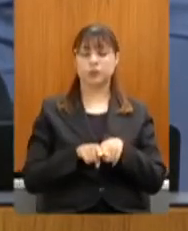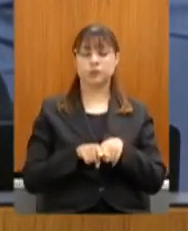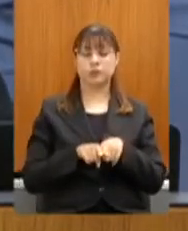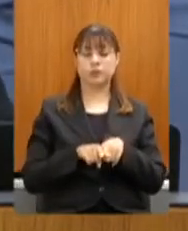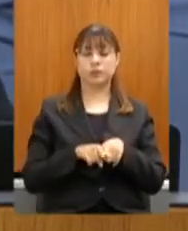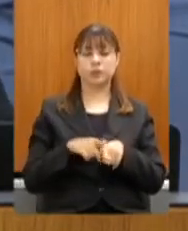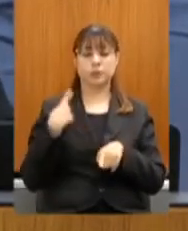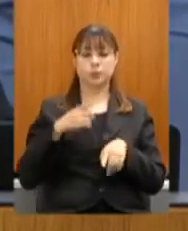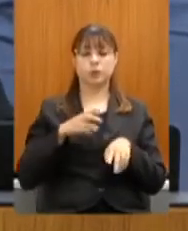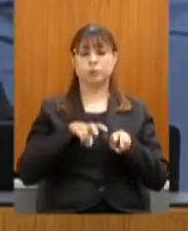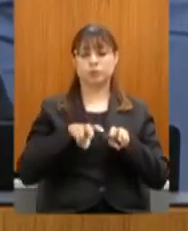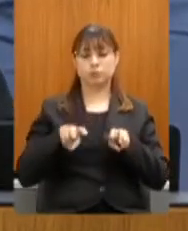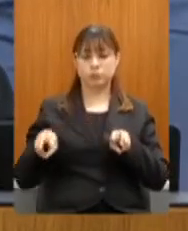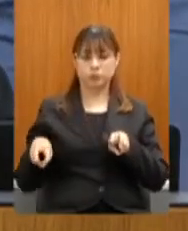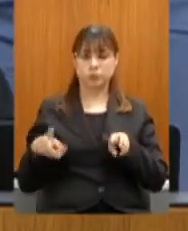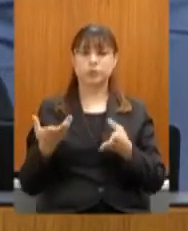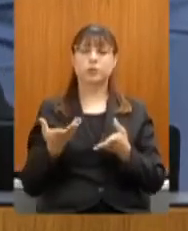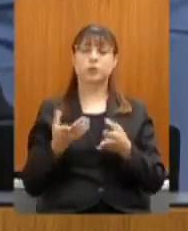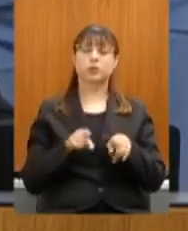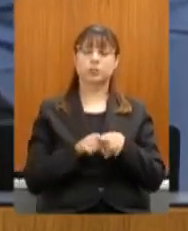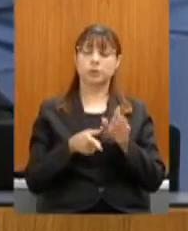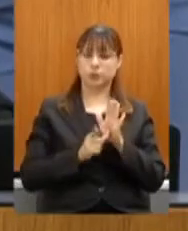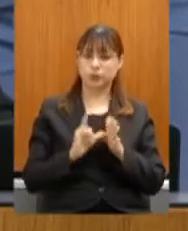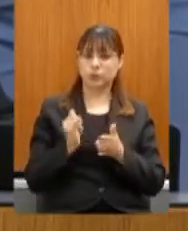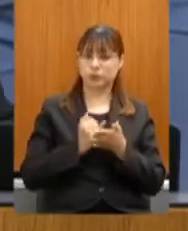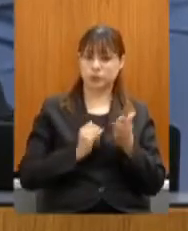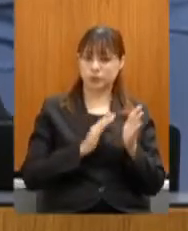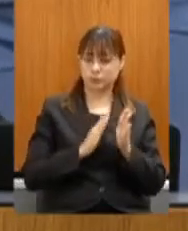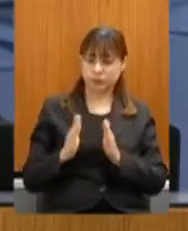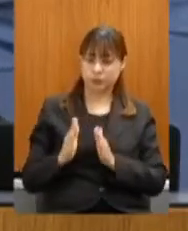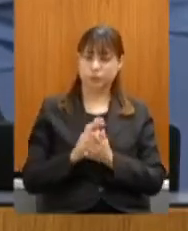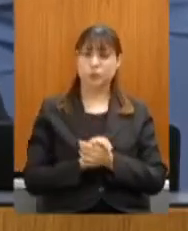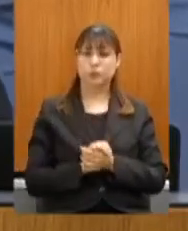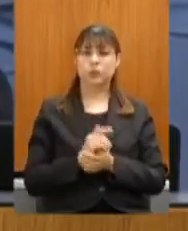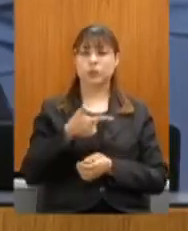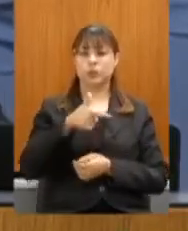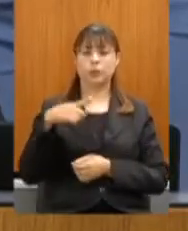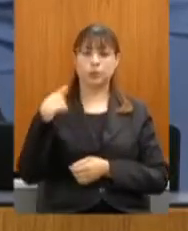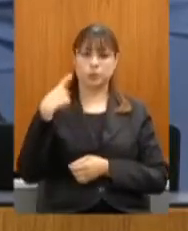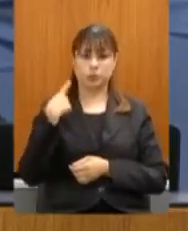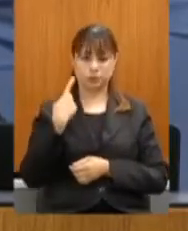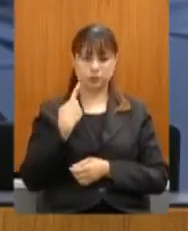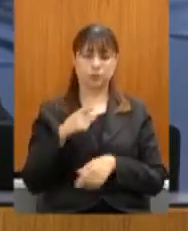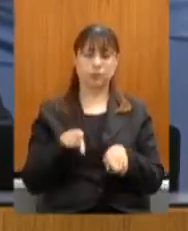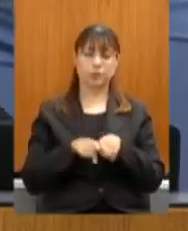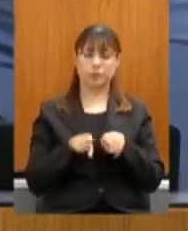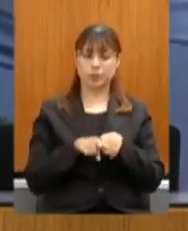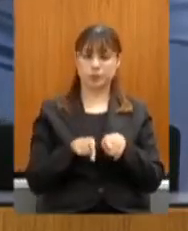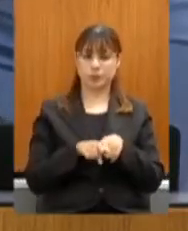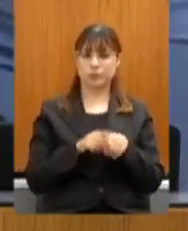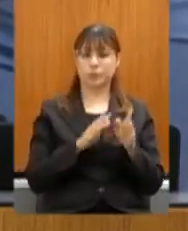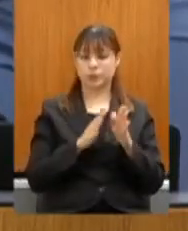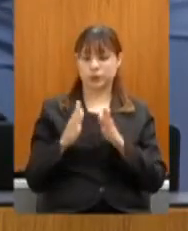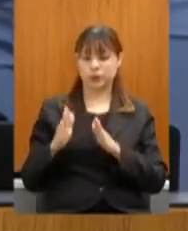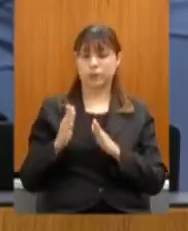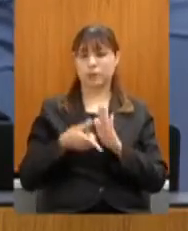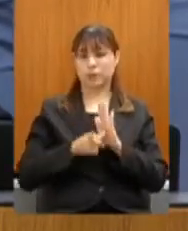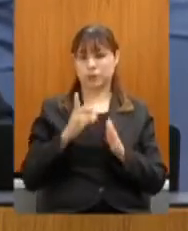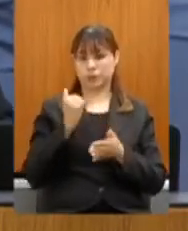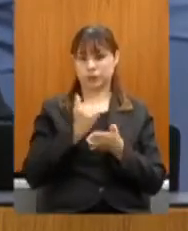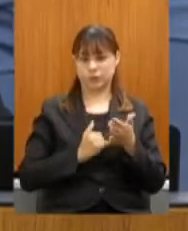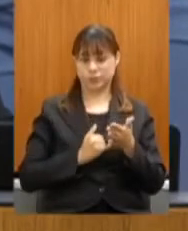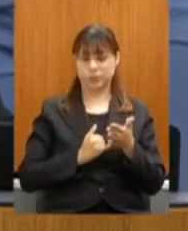da Assembleia por ordem de inscrição, demais parlamentares por ordem de inscrição. Três,